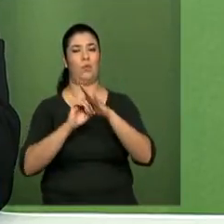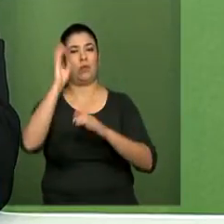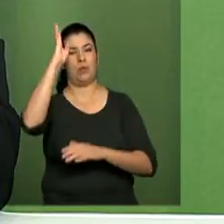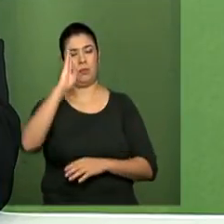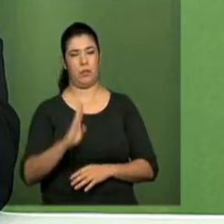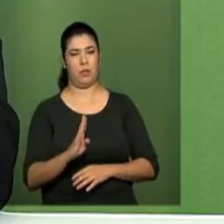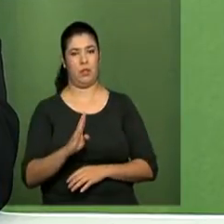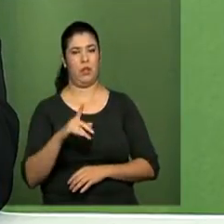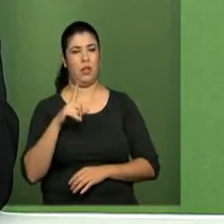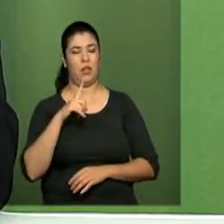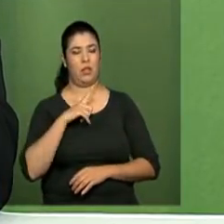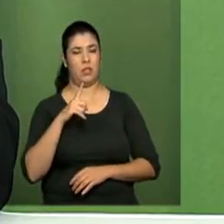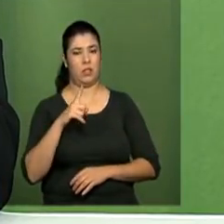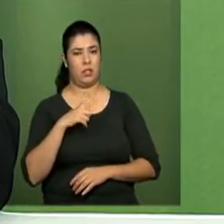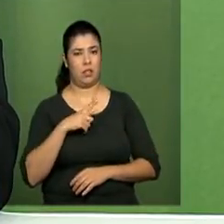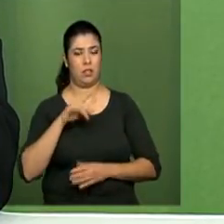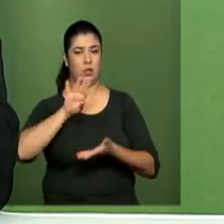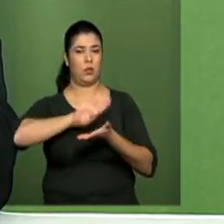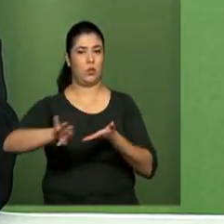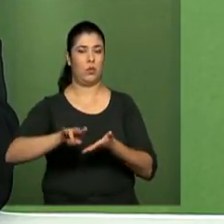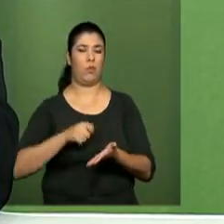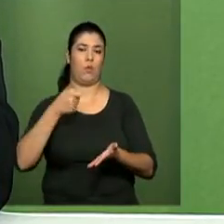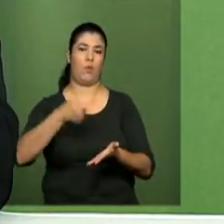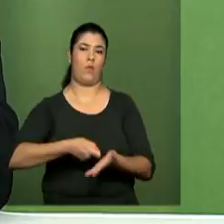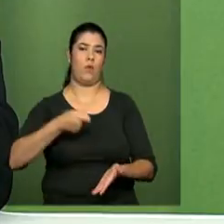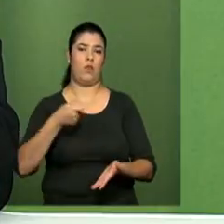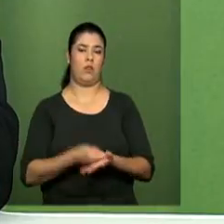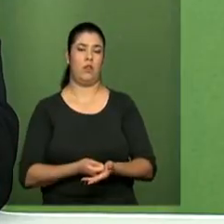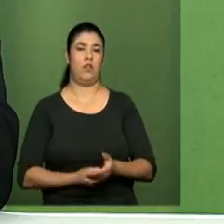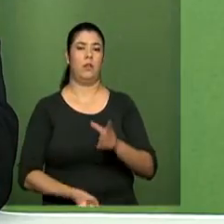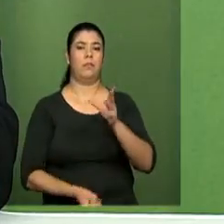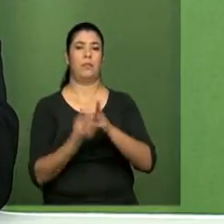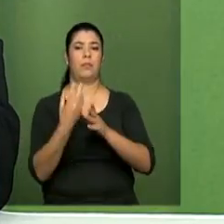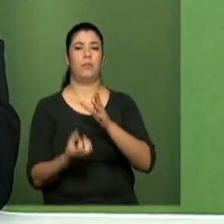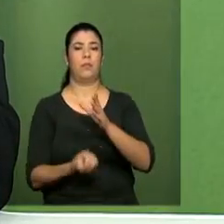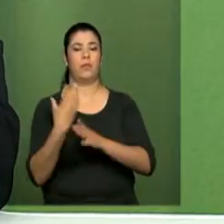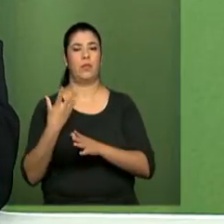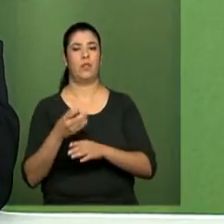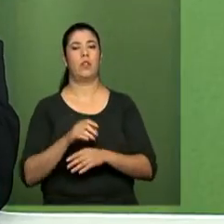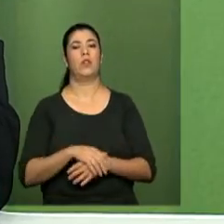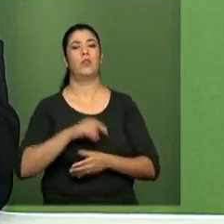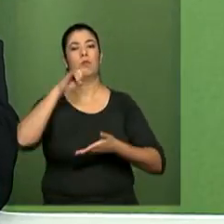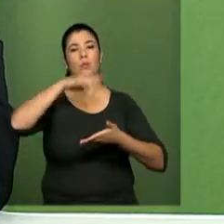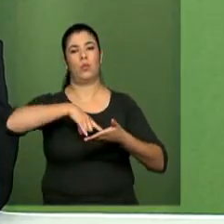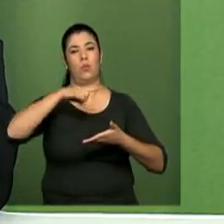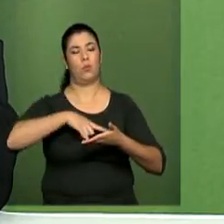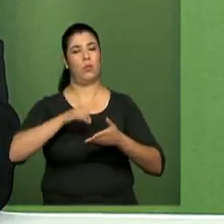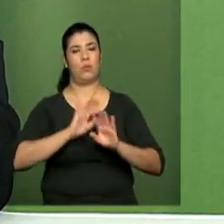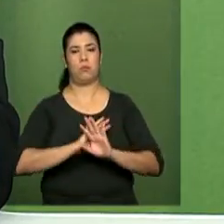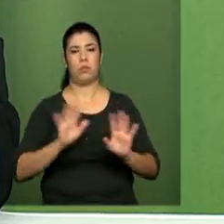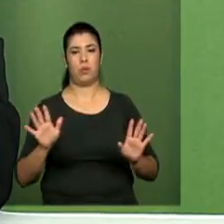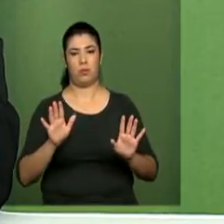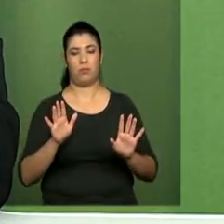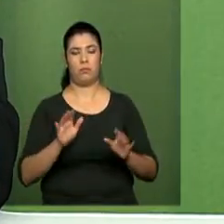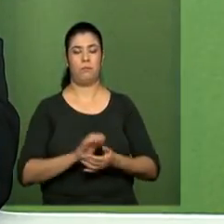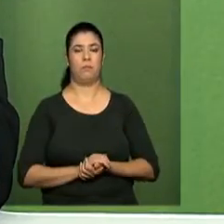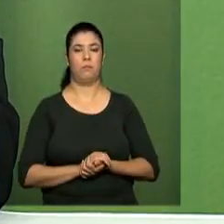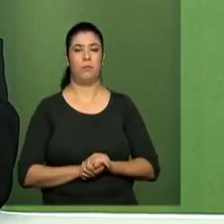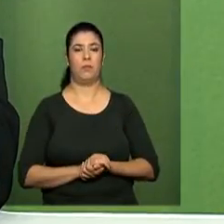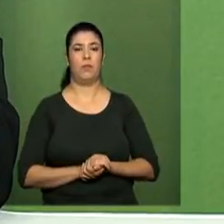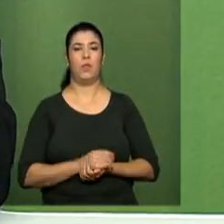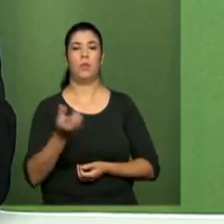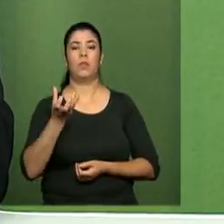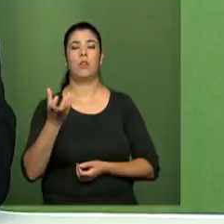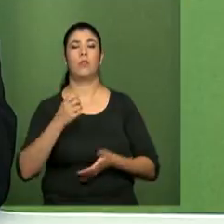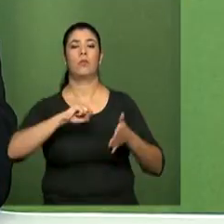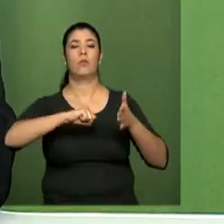extinguimos a obrigatoriedade da emissão de ser de 2 ponto tá então você quer fechar